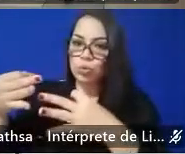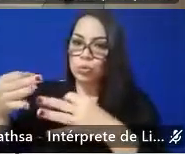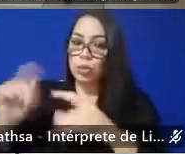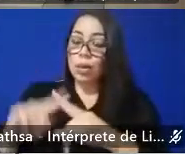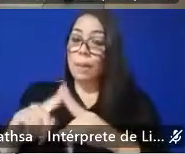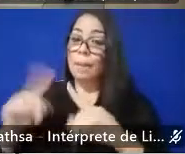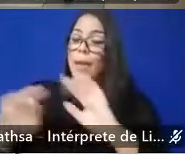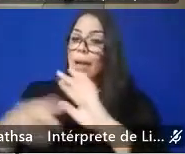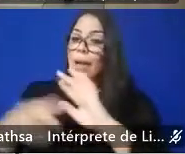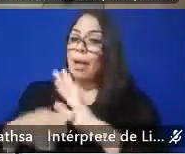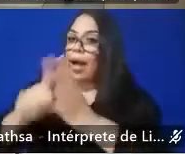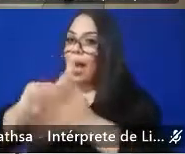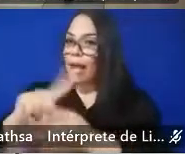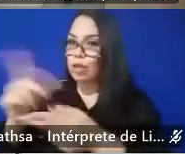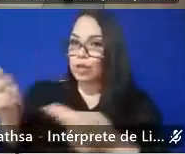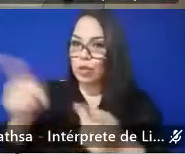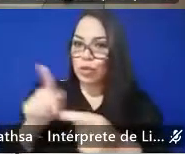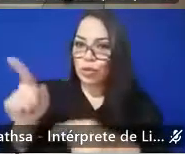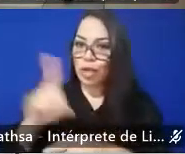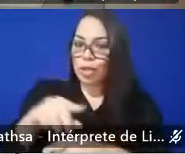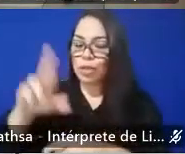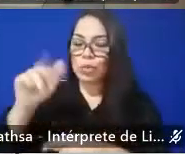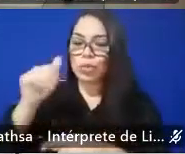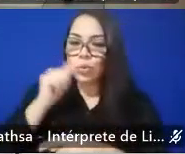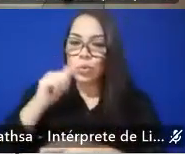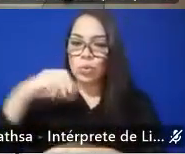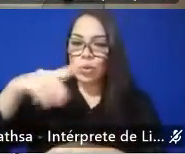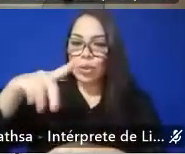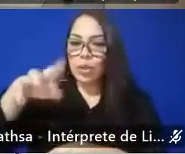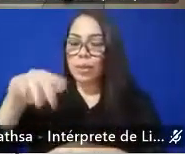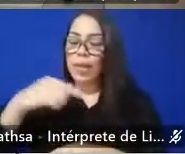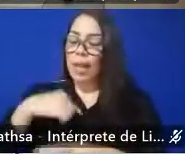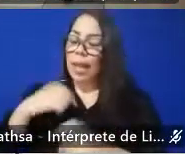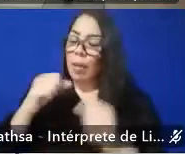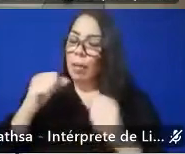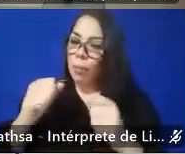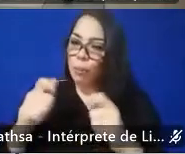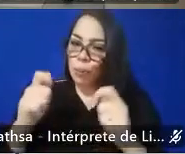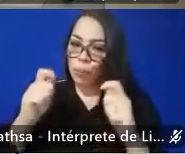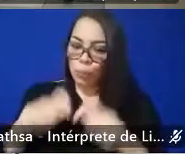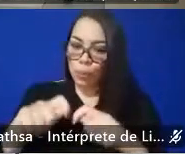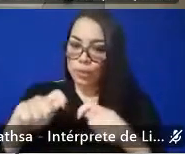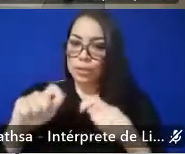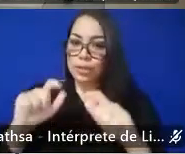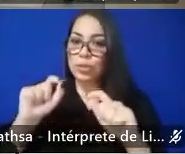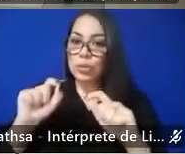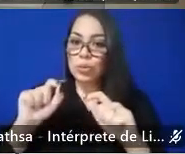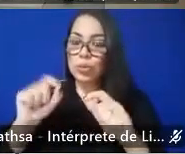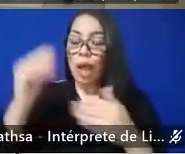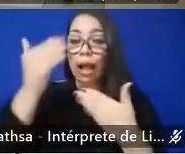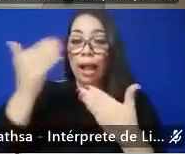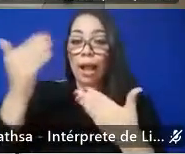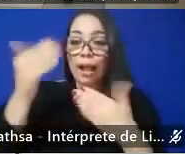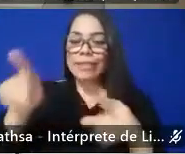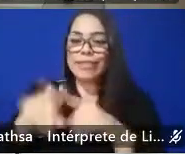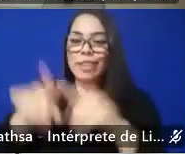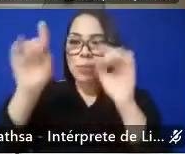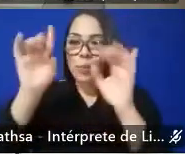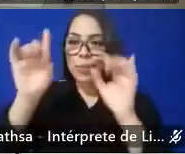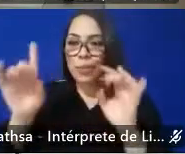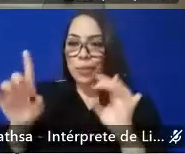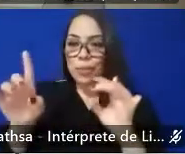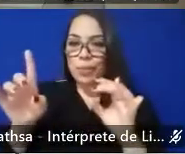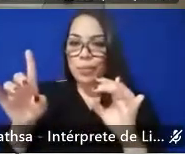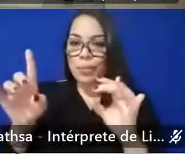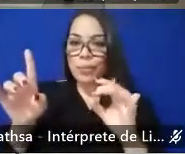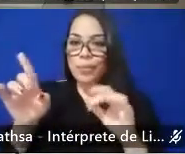passar a palavra doutora Maria Cristina não poderia deixar de fazer um agradecimento especial para ela